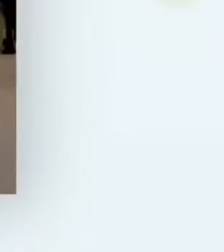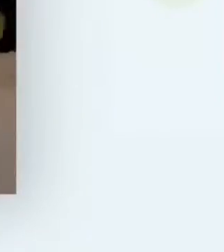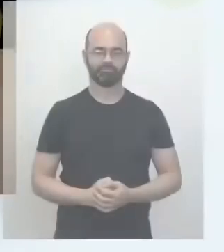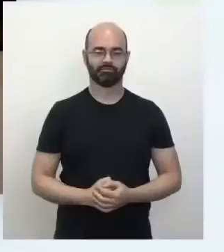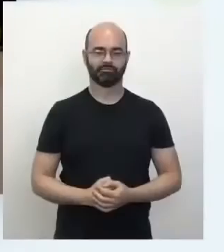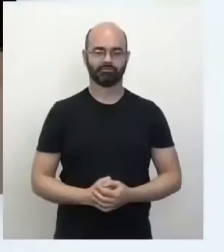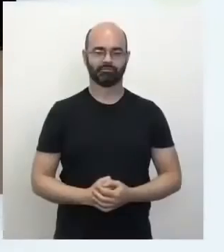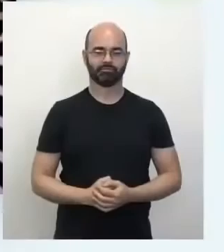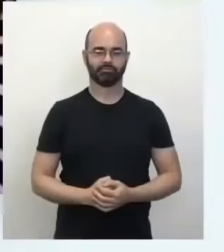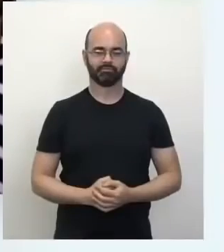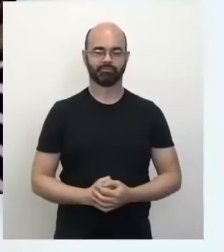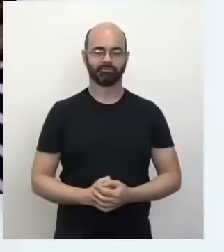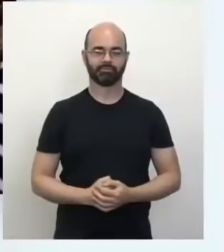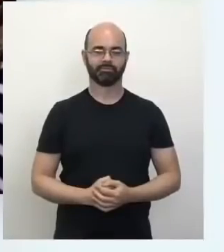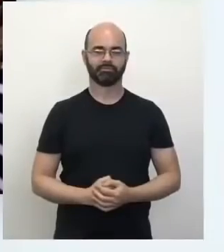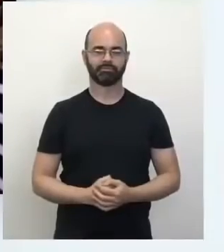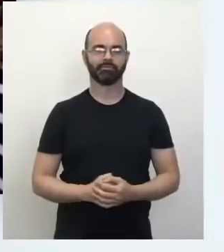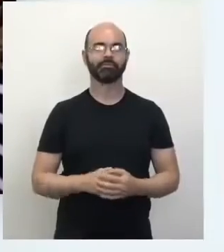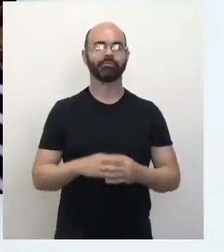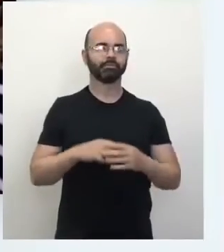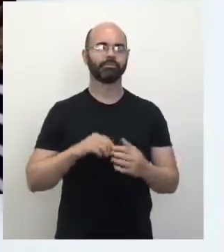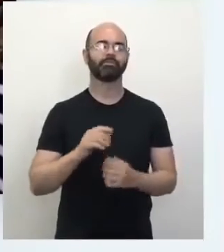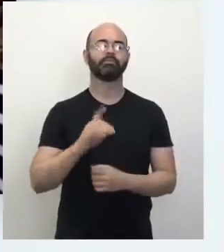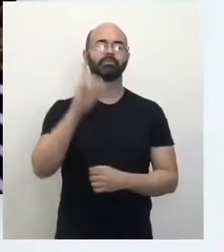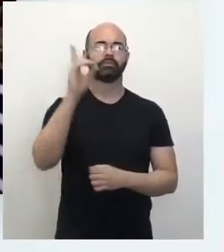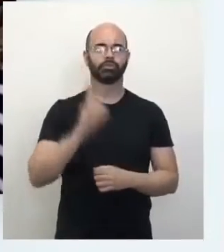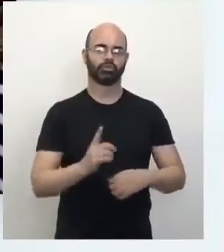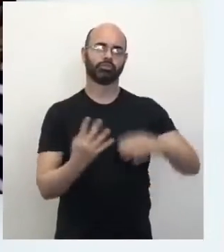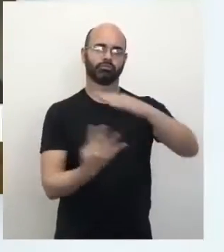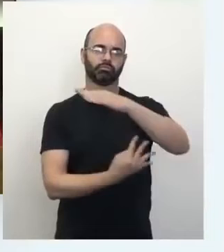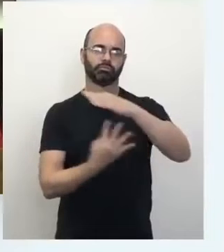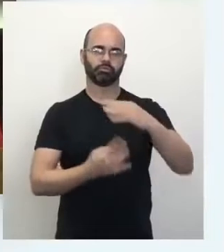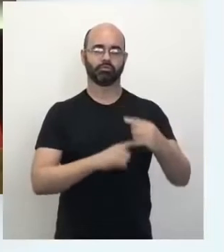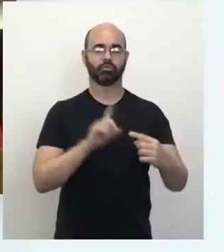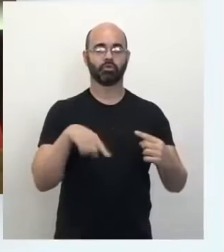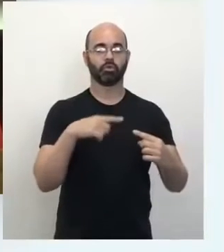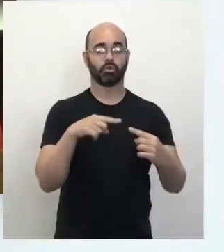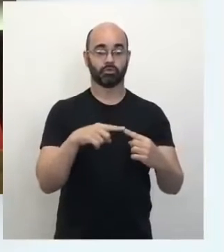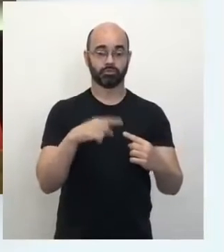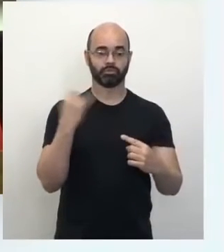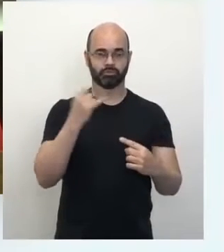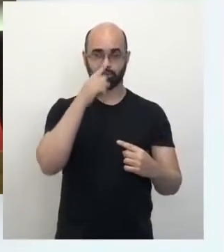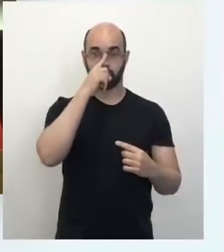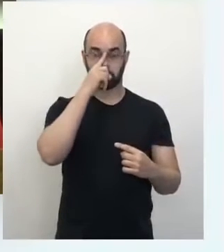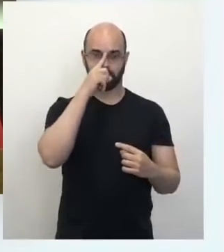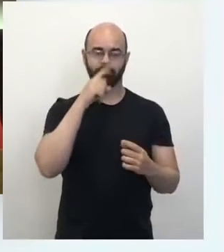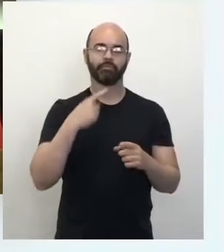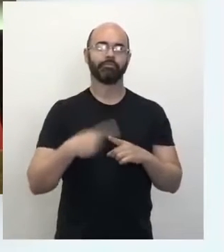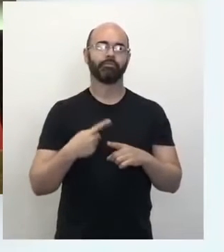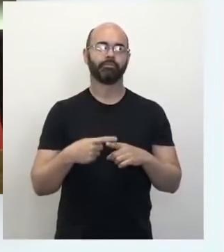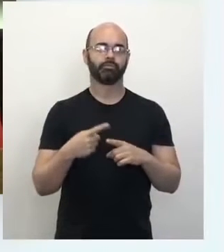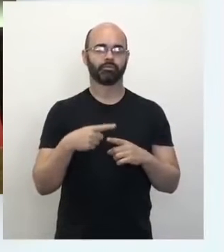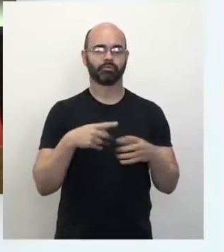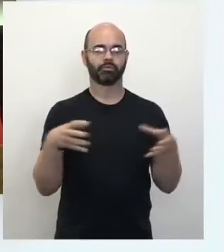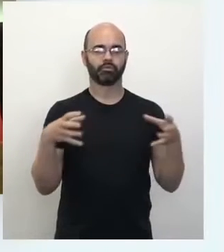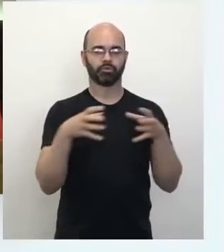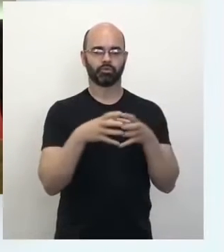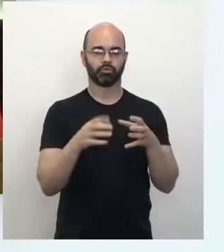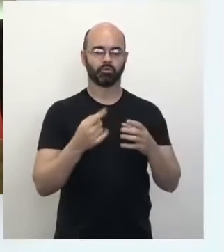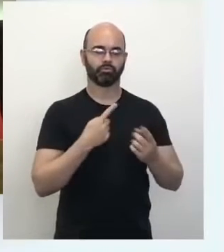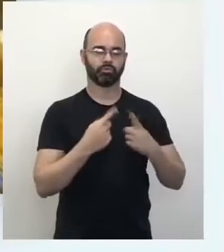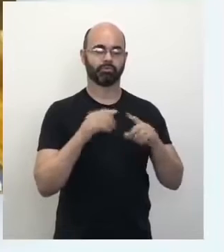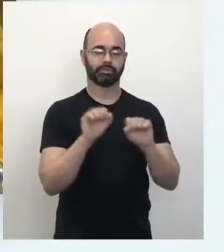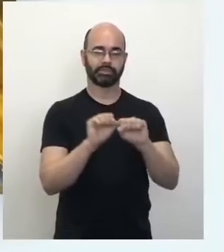Com o objetivo de debater sobre os direitos dos migrantes, a OAB do Rio realizou, com o apoio do NIC Rio, o